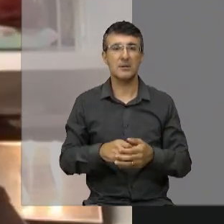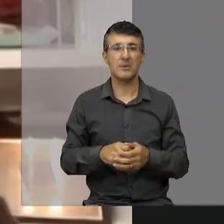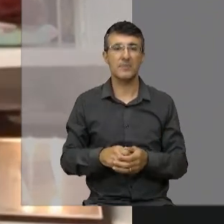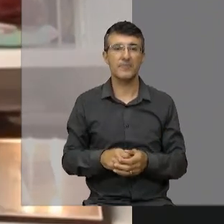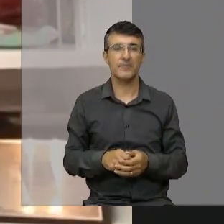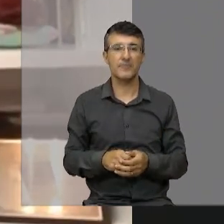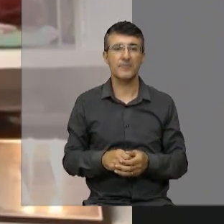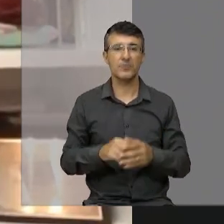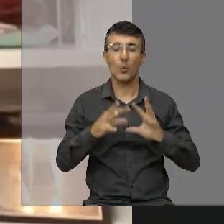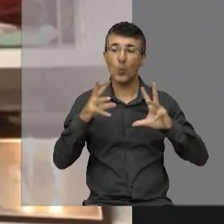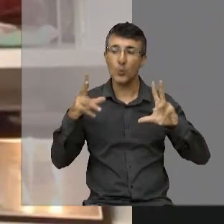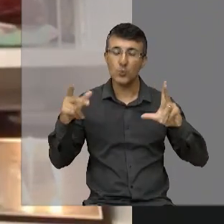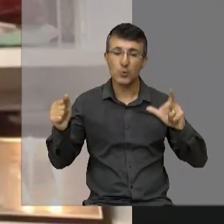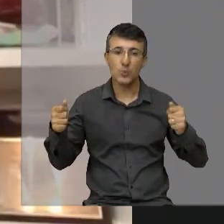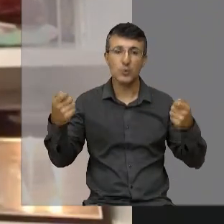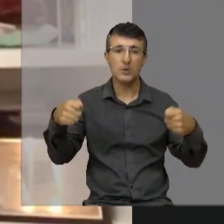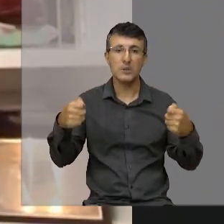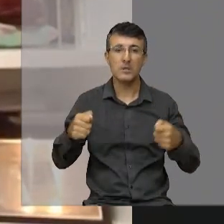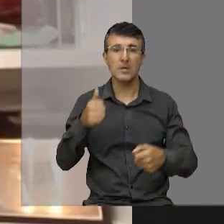Cris?